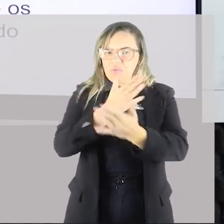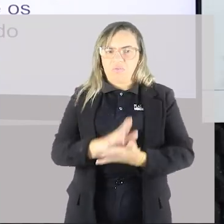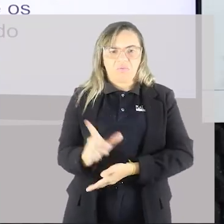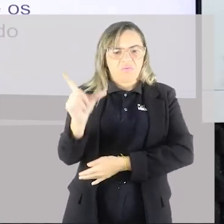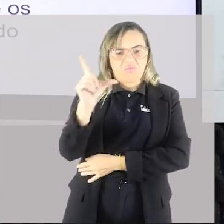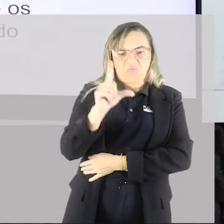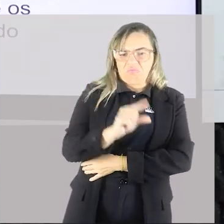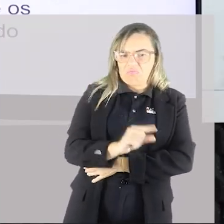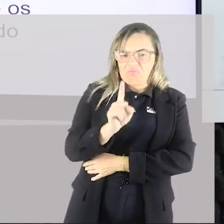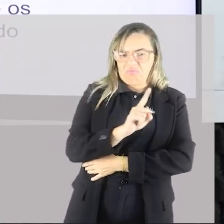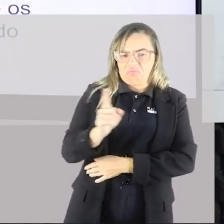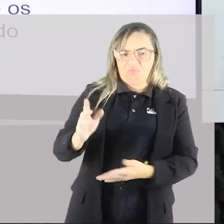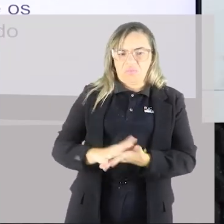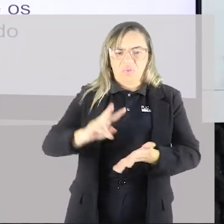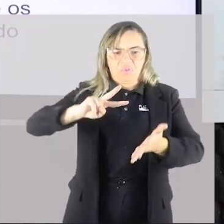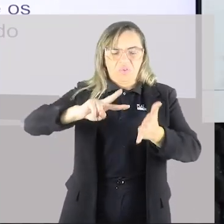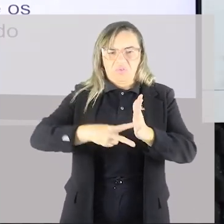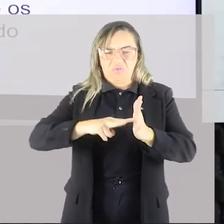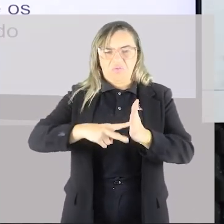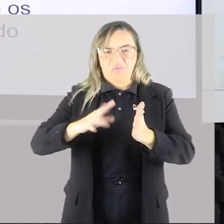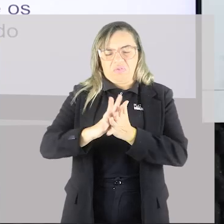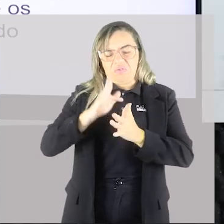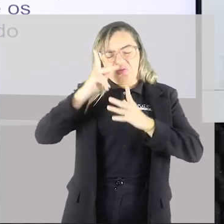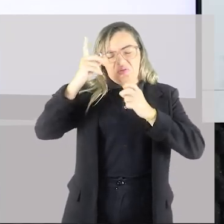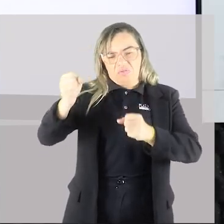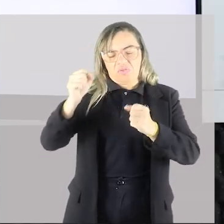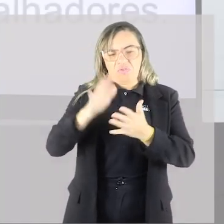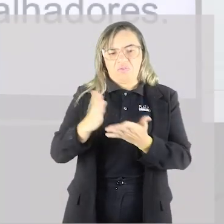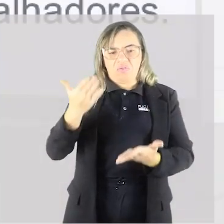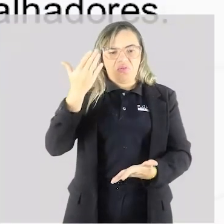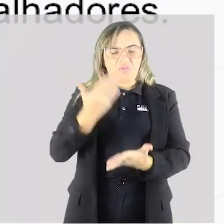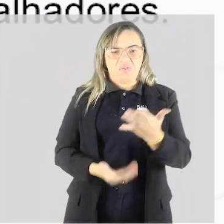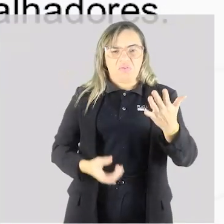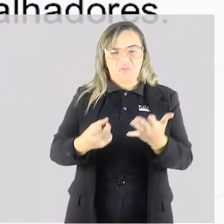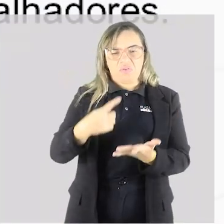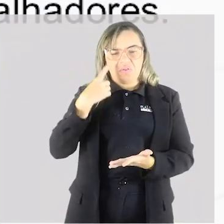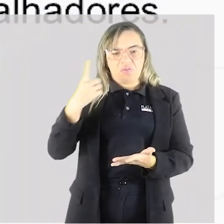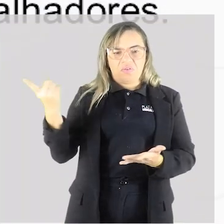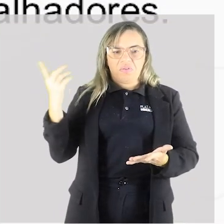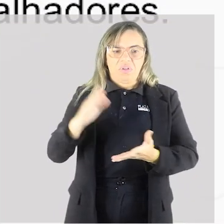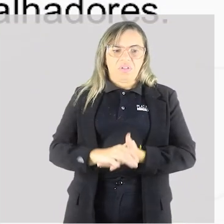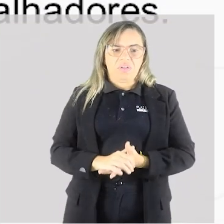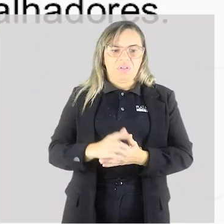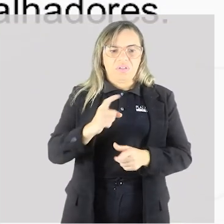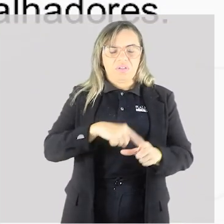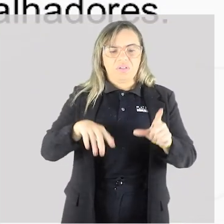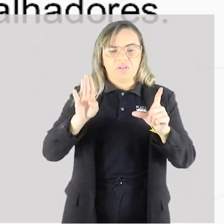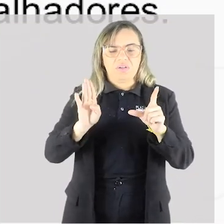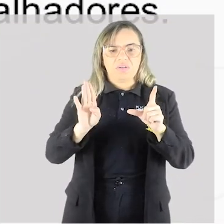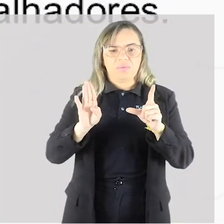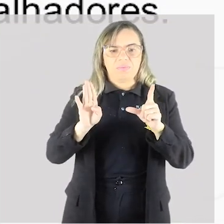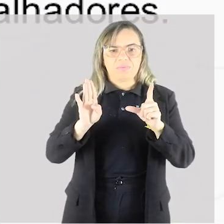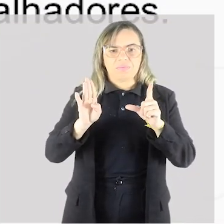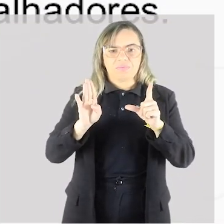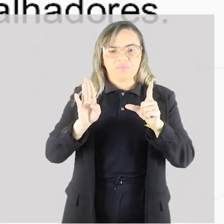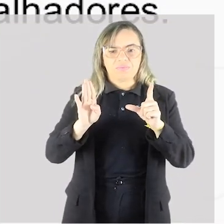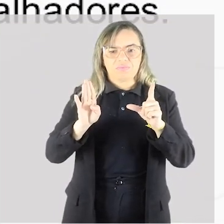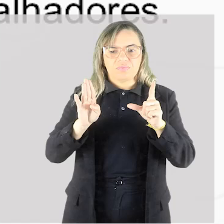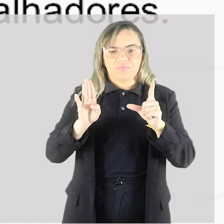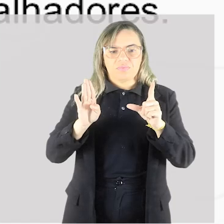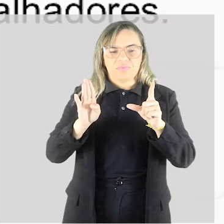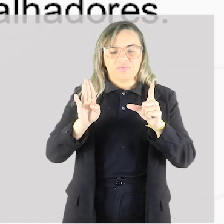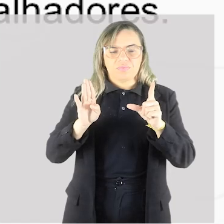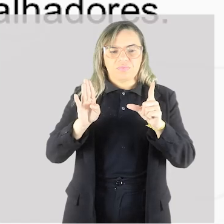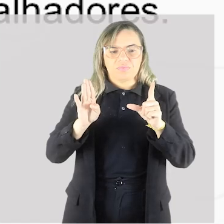nem sindicato fortalecido. Nós vemos um momento de depreciação de sindicatos, na verdade. O sistema de flexibilização da